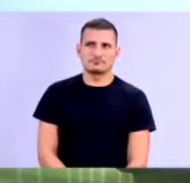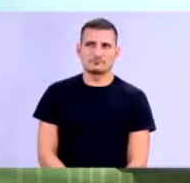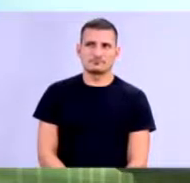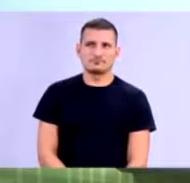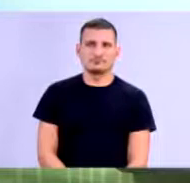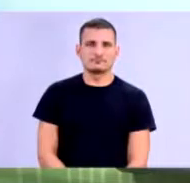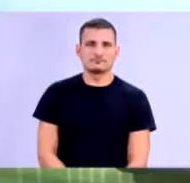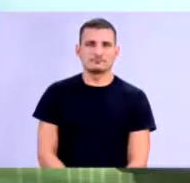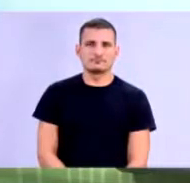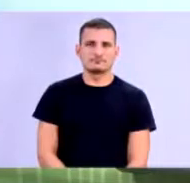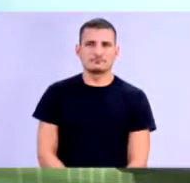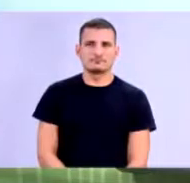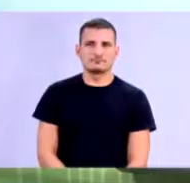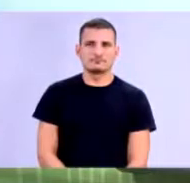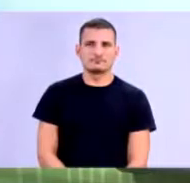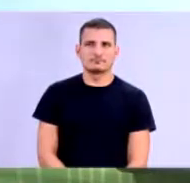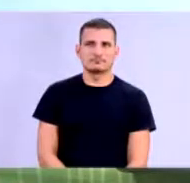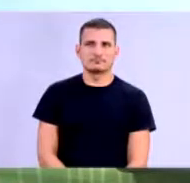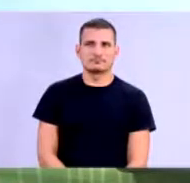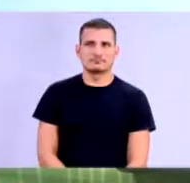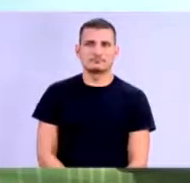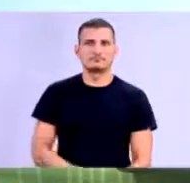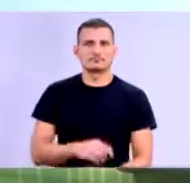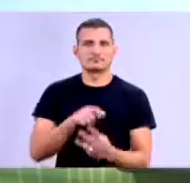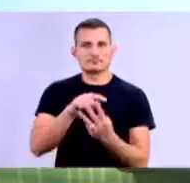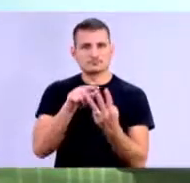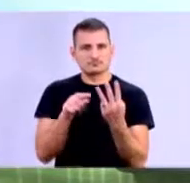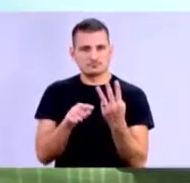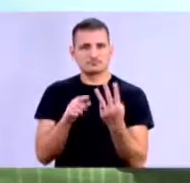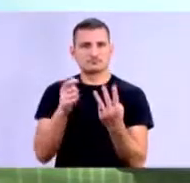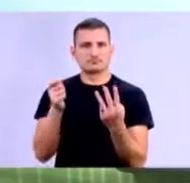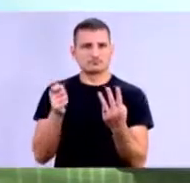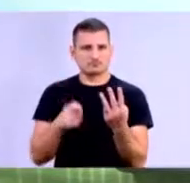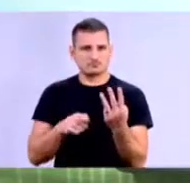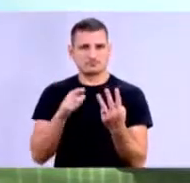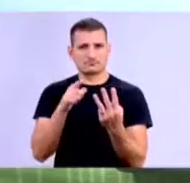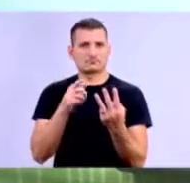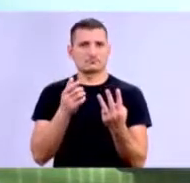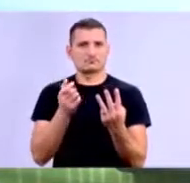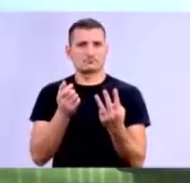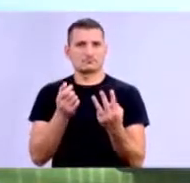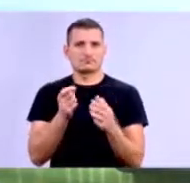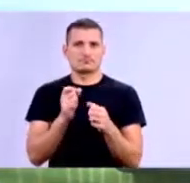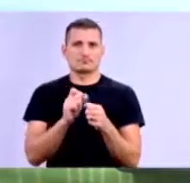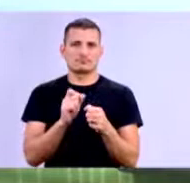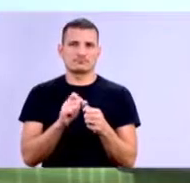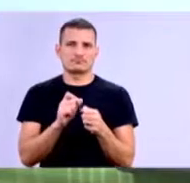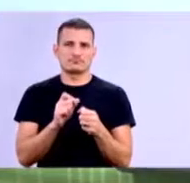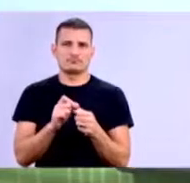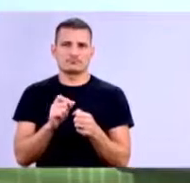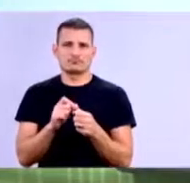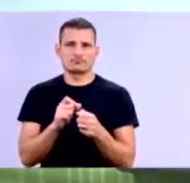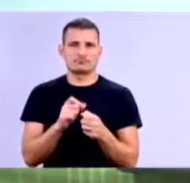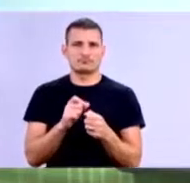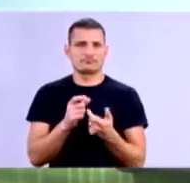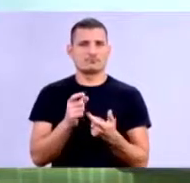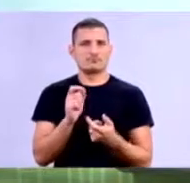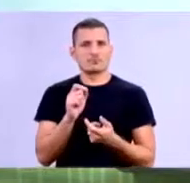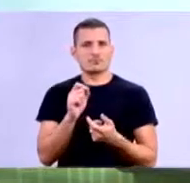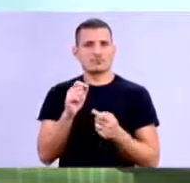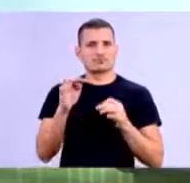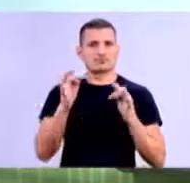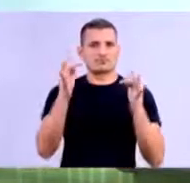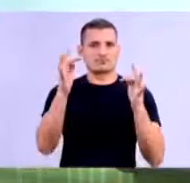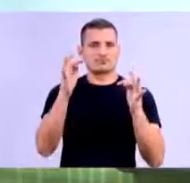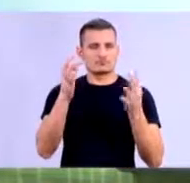atitudes que você pode passar a realizar com base no que as tecnologias te oferecem,